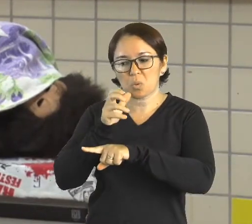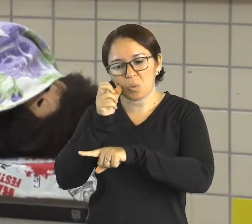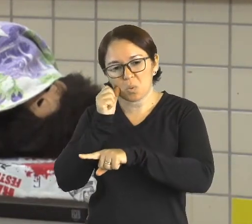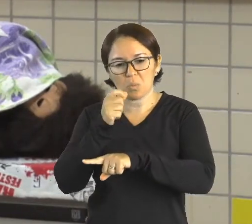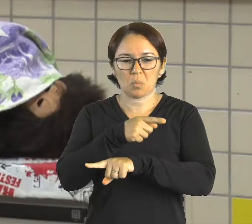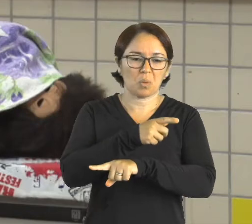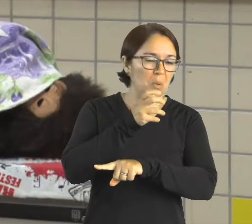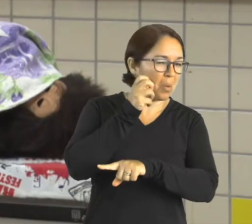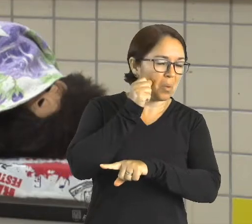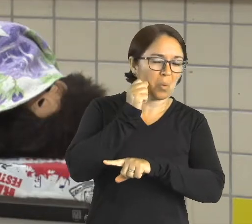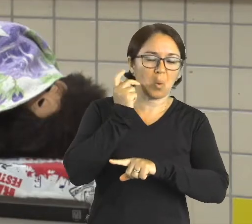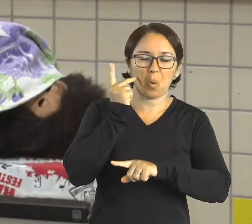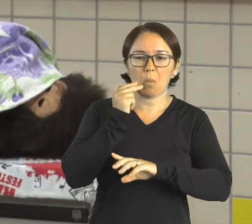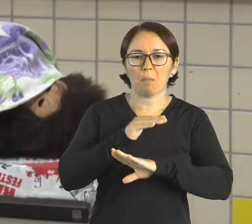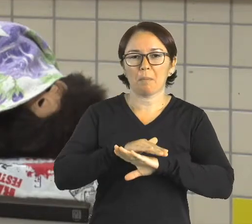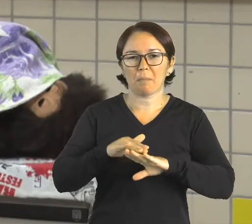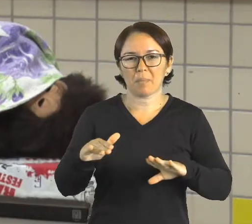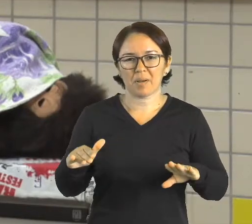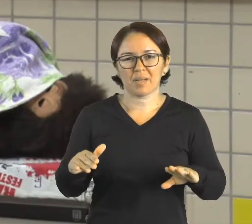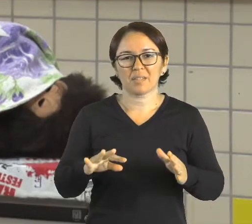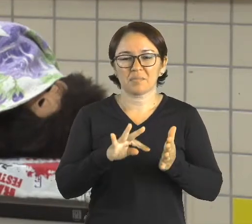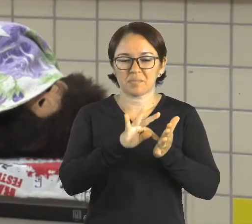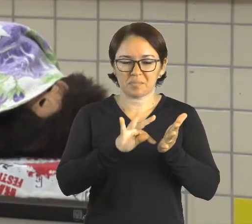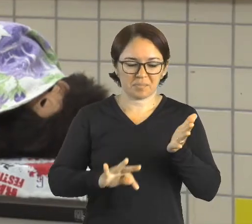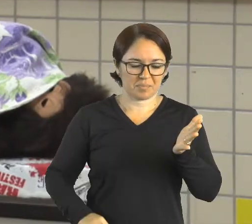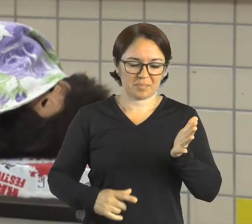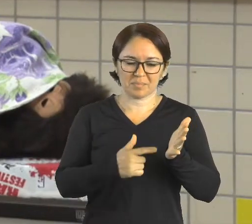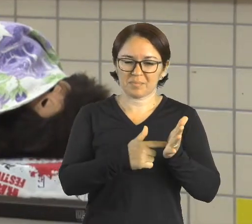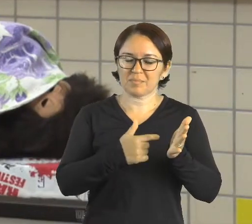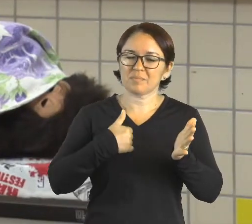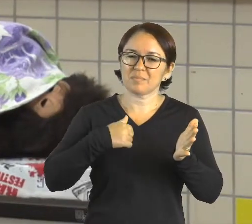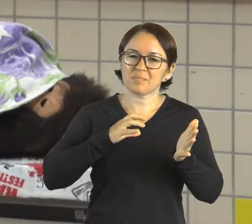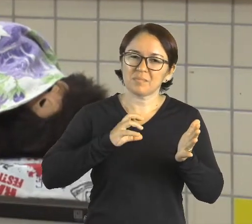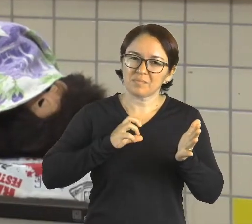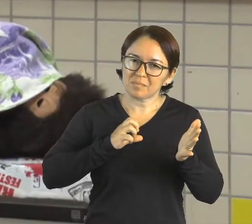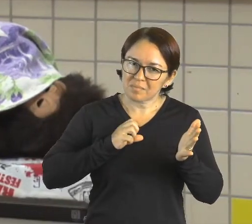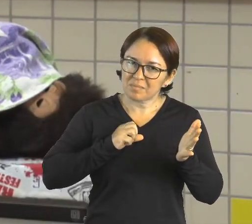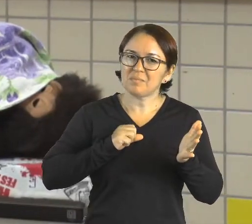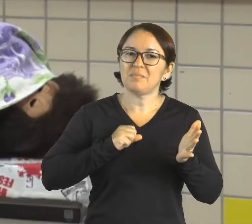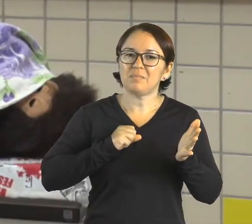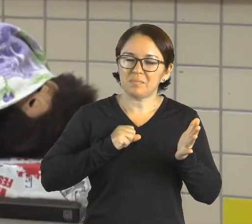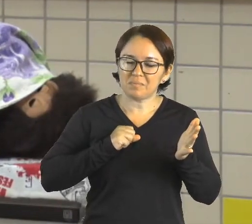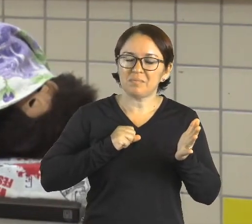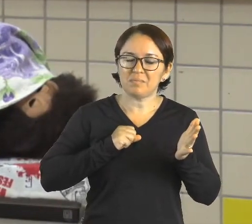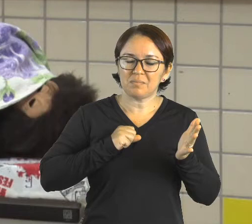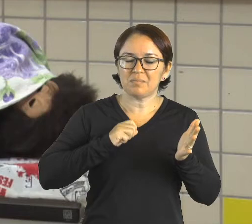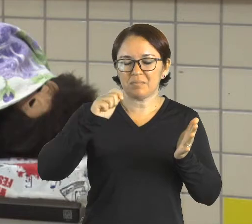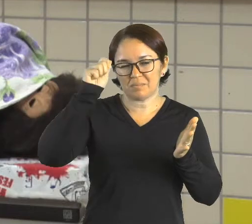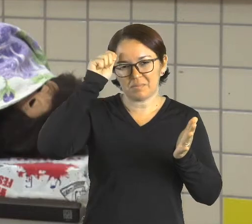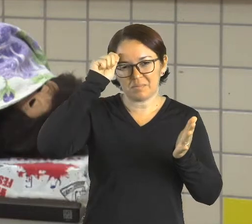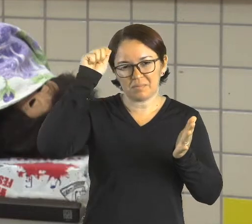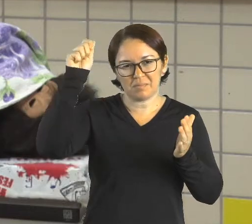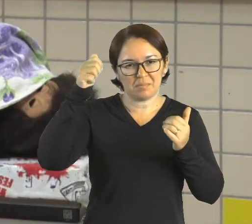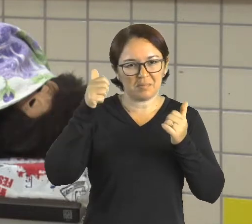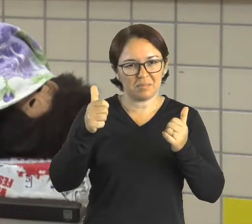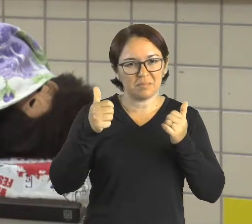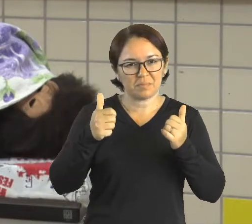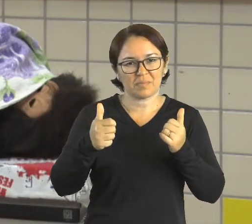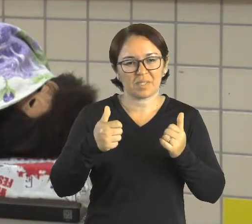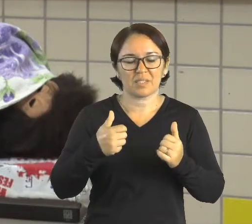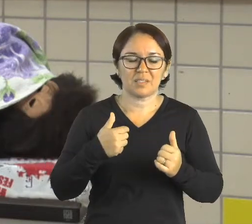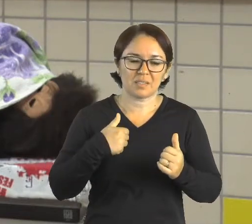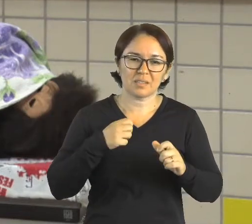Bia Bedran, que eu amo, uma canção. Claro, Bia Bedran cantando é um espetáculo. Eu tentei passar a mensagem para